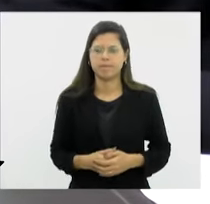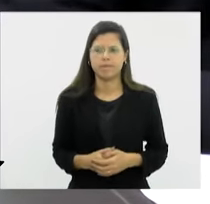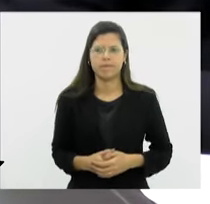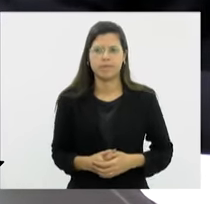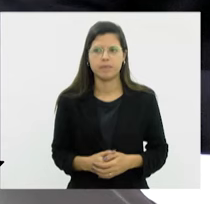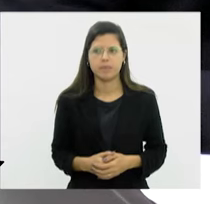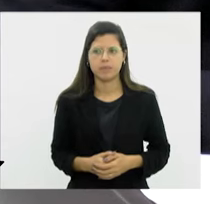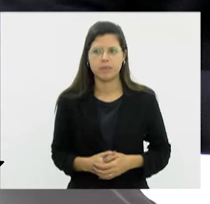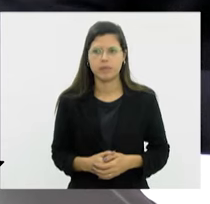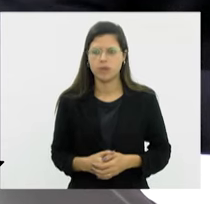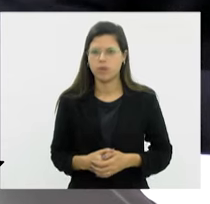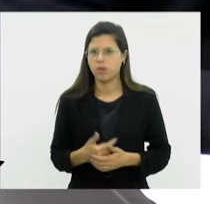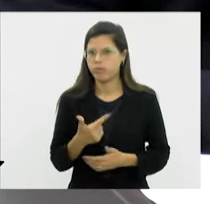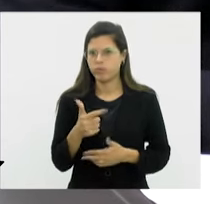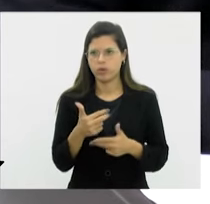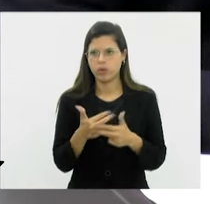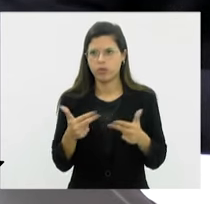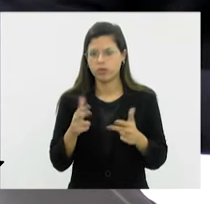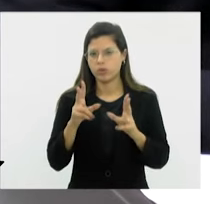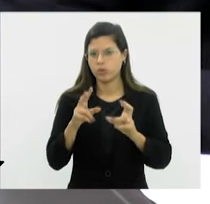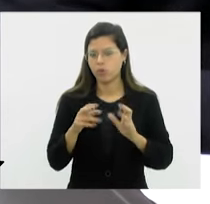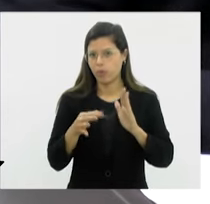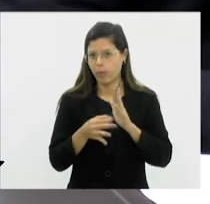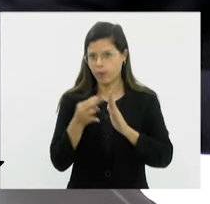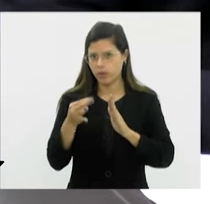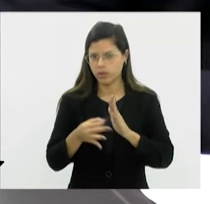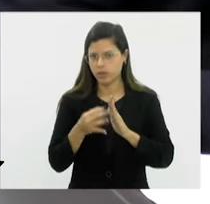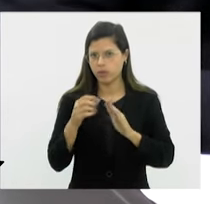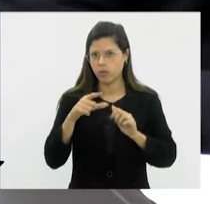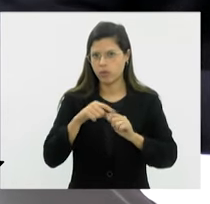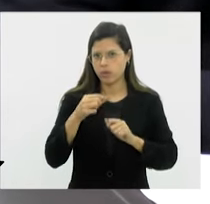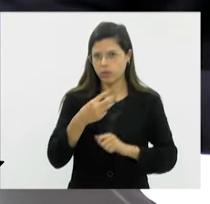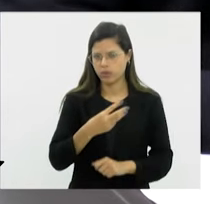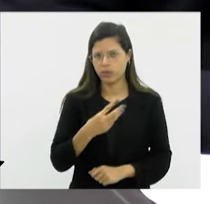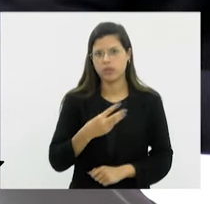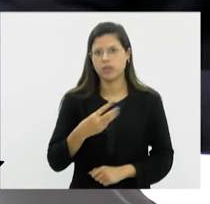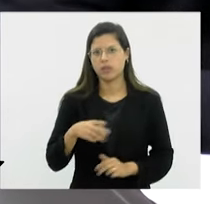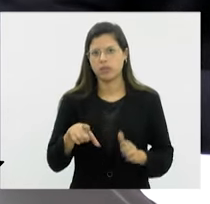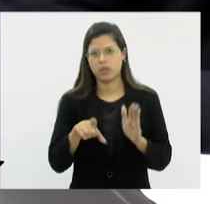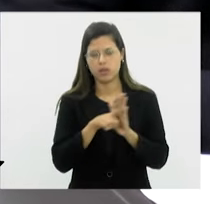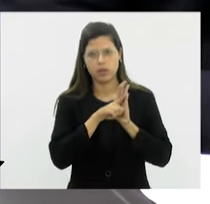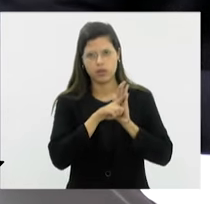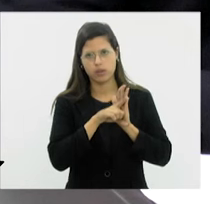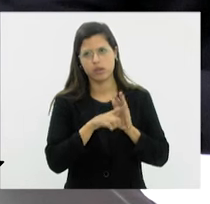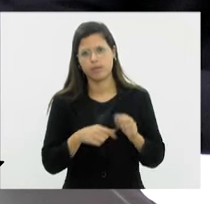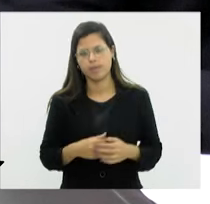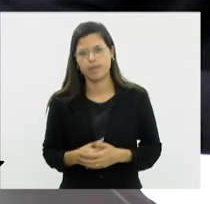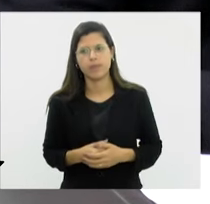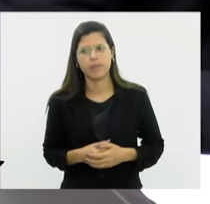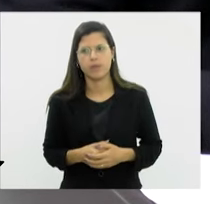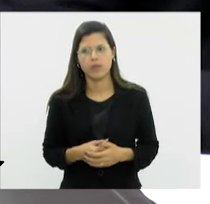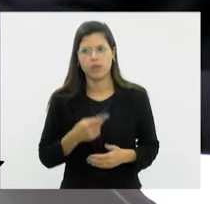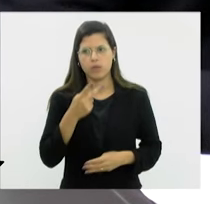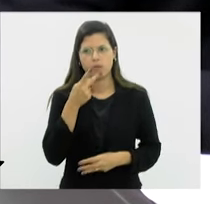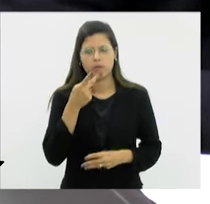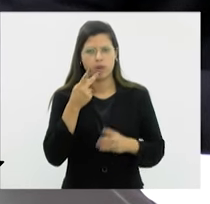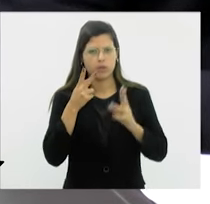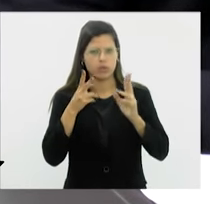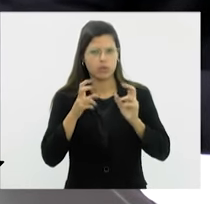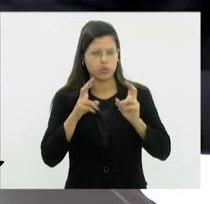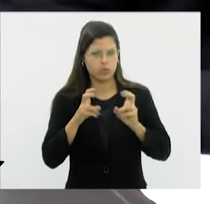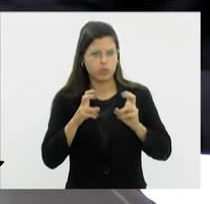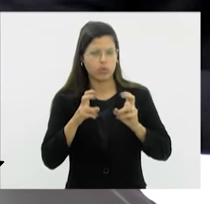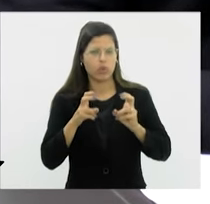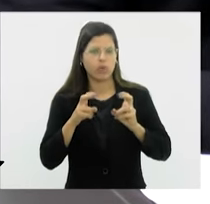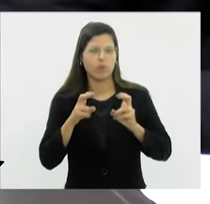fazendo uma observação ao vosso parecer, o artigo 3º da lei, ele menciona a rede